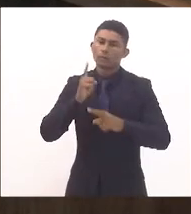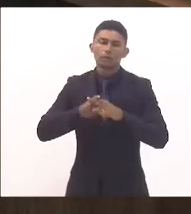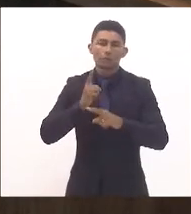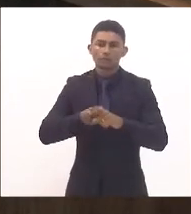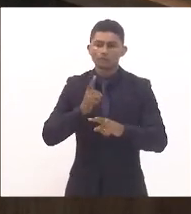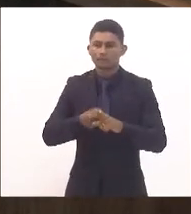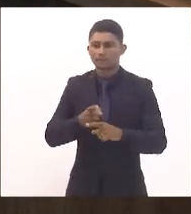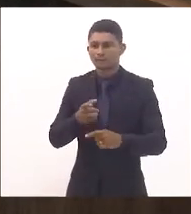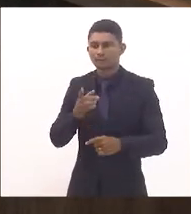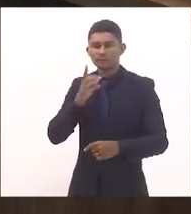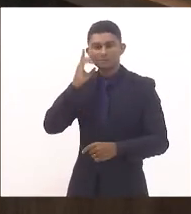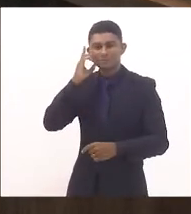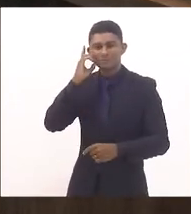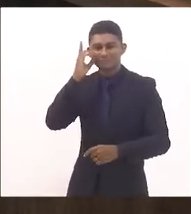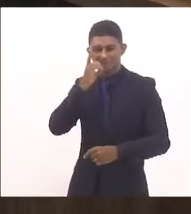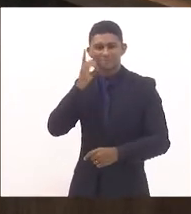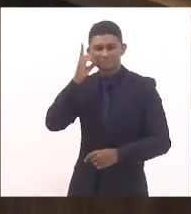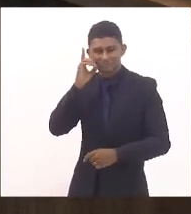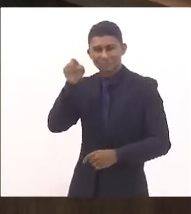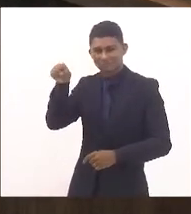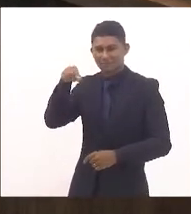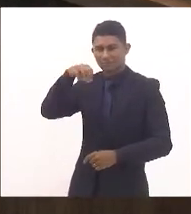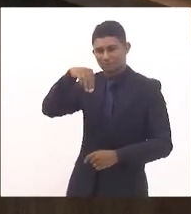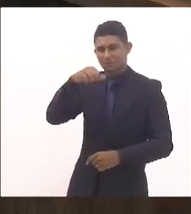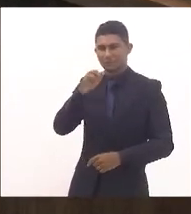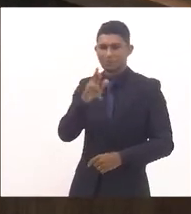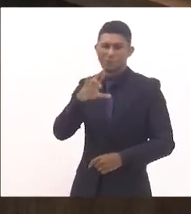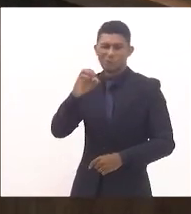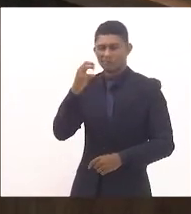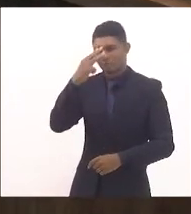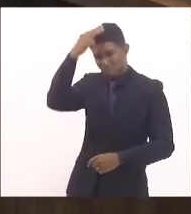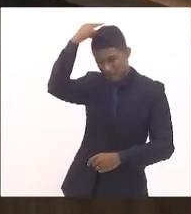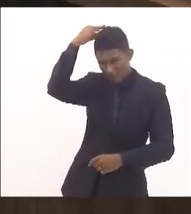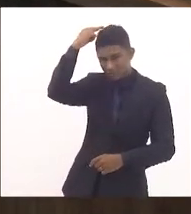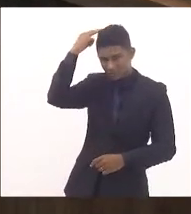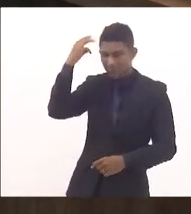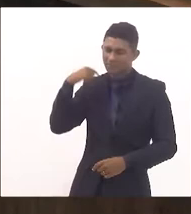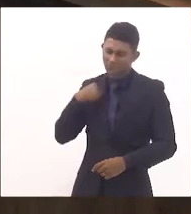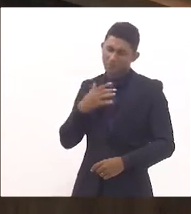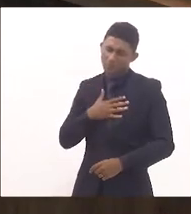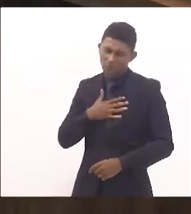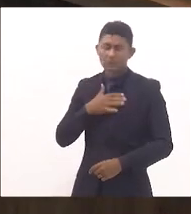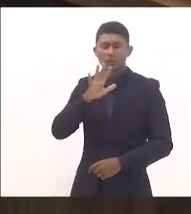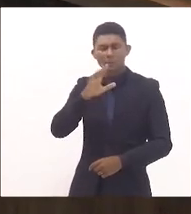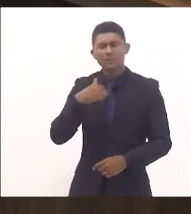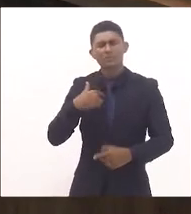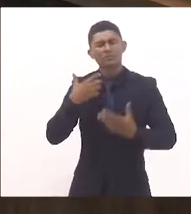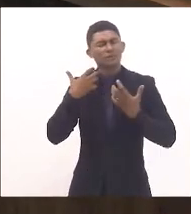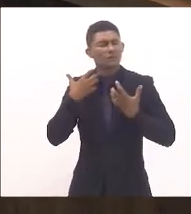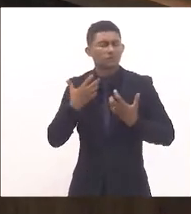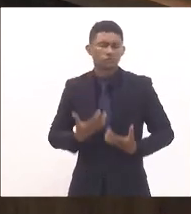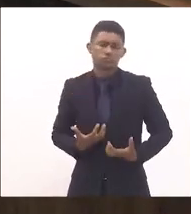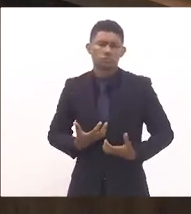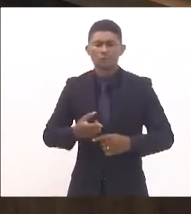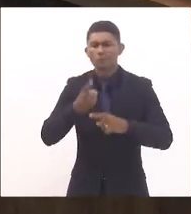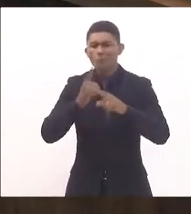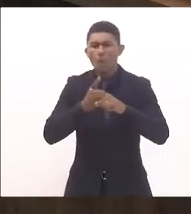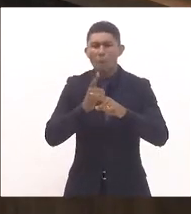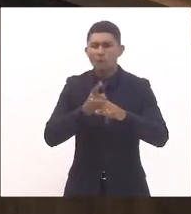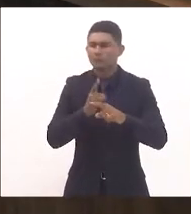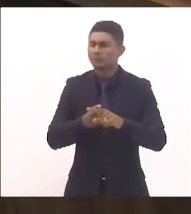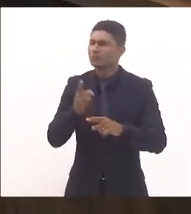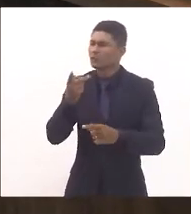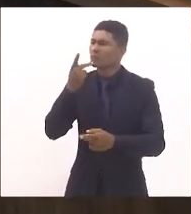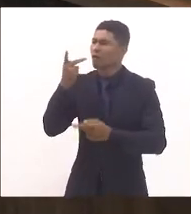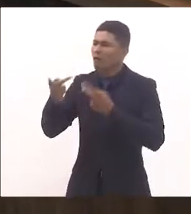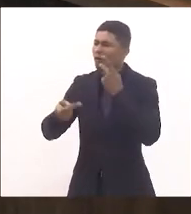respeito ao deputado Márcio Pacheco, a quem eu tenho uma profunda estima, a mim me cansa muito quando se vem com essa narrativa